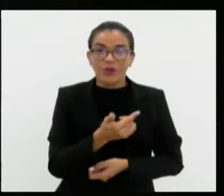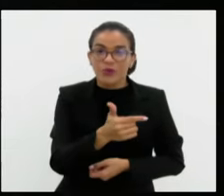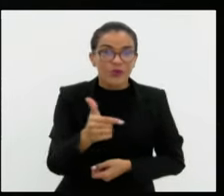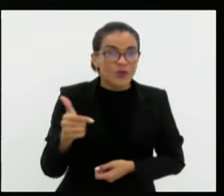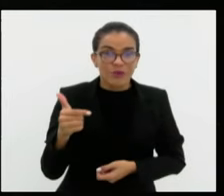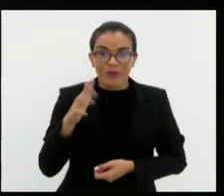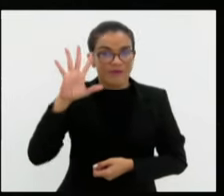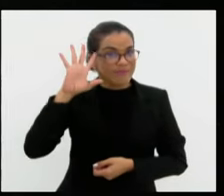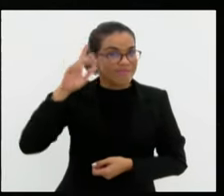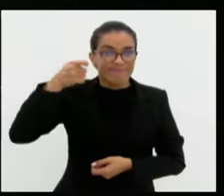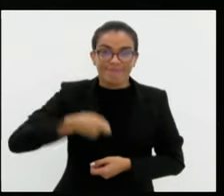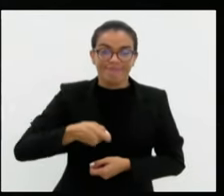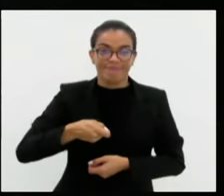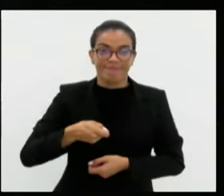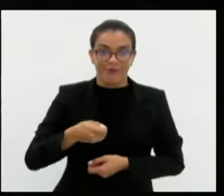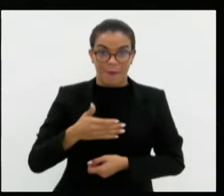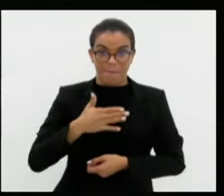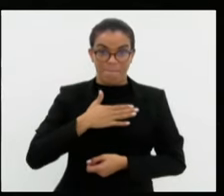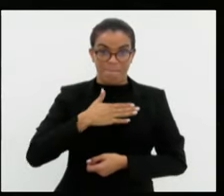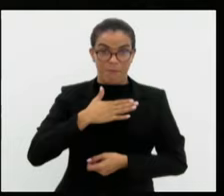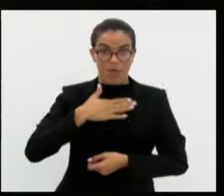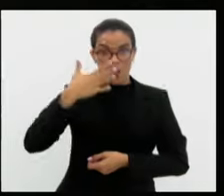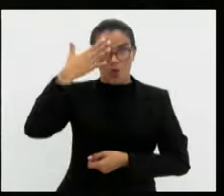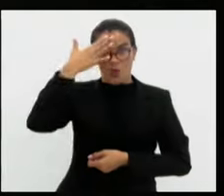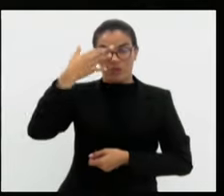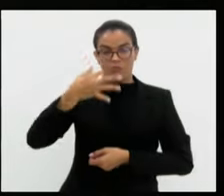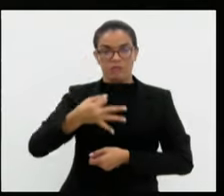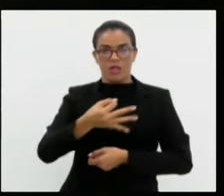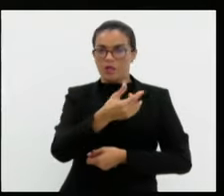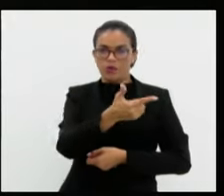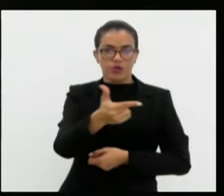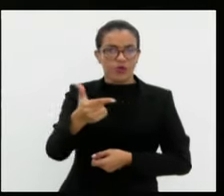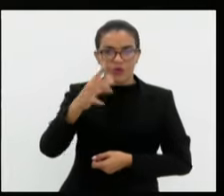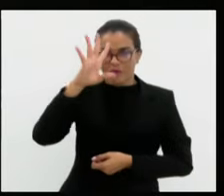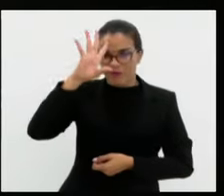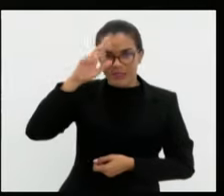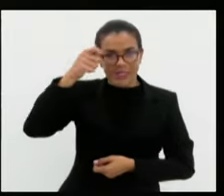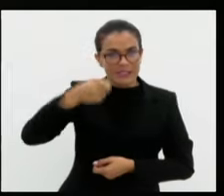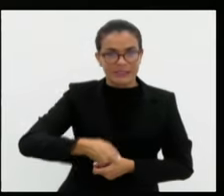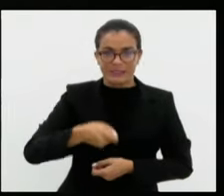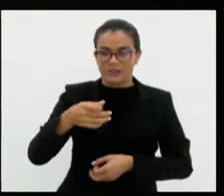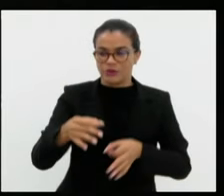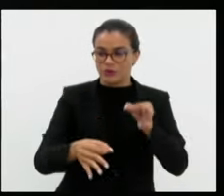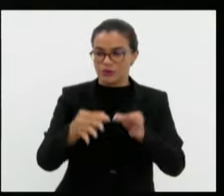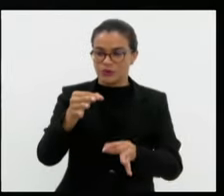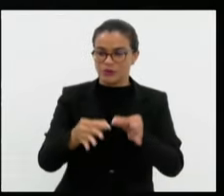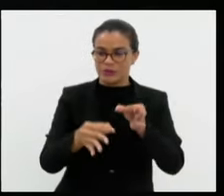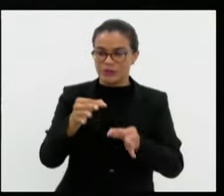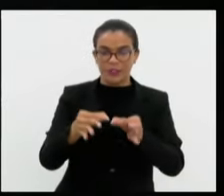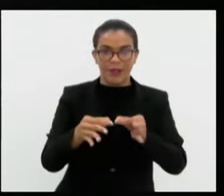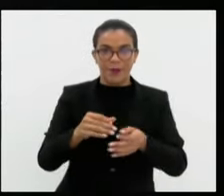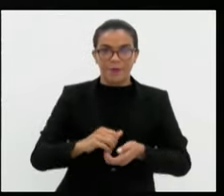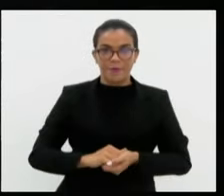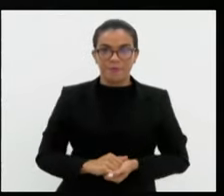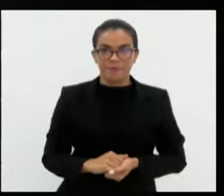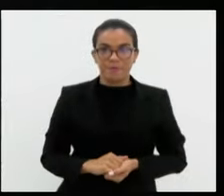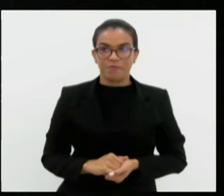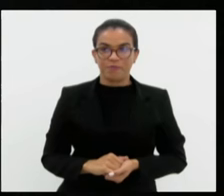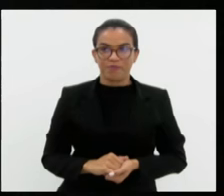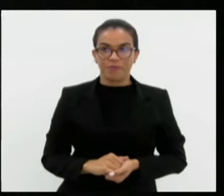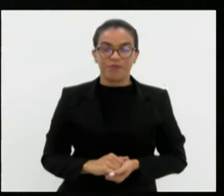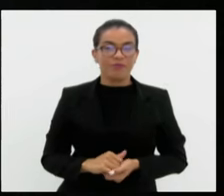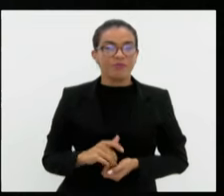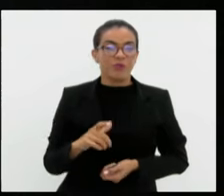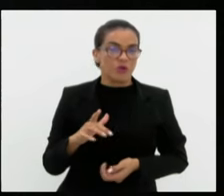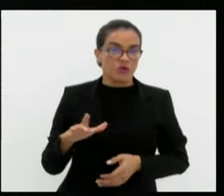Porque, vejam bem, a meu juízo, não houve decisão do judiciário sobre a questão